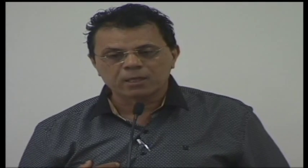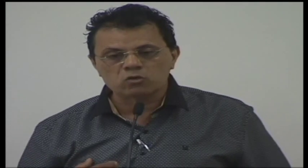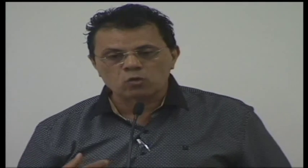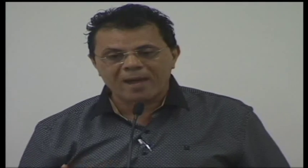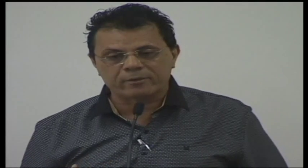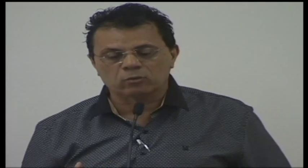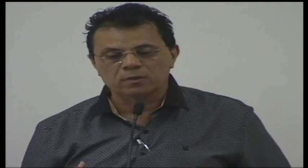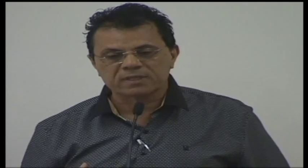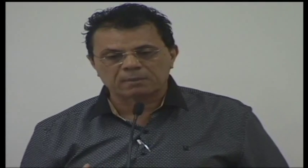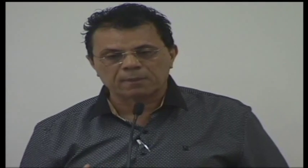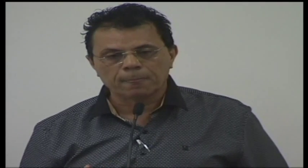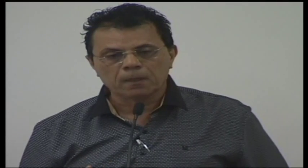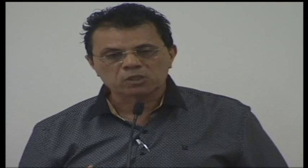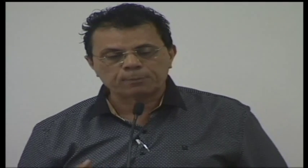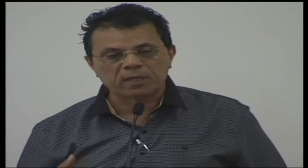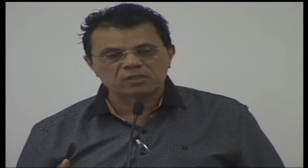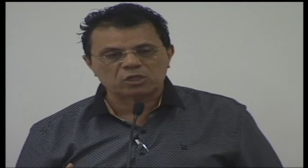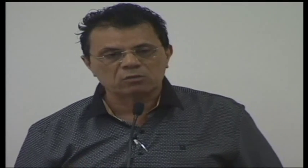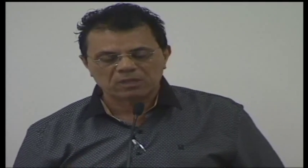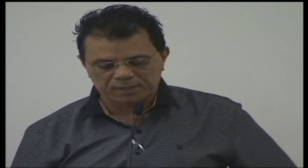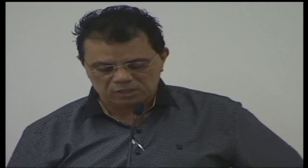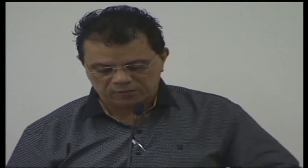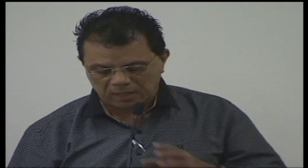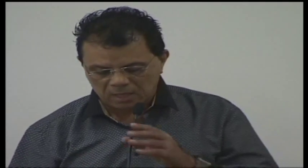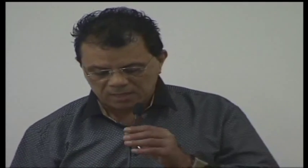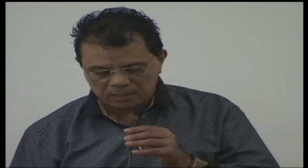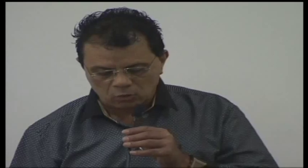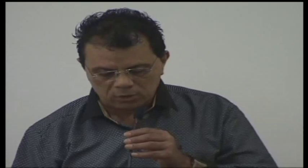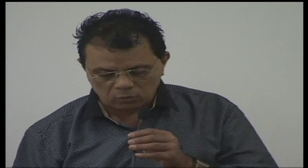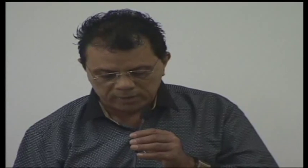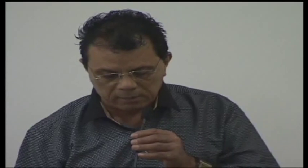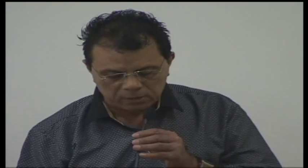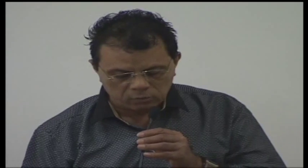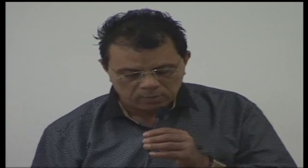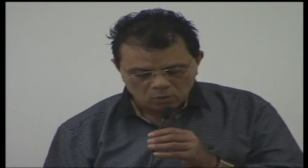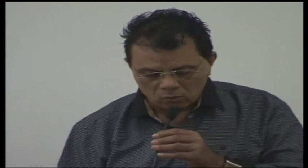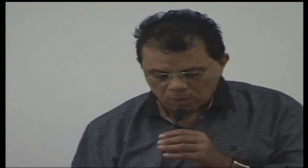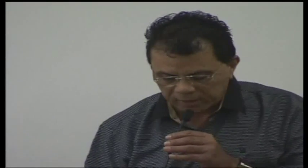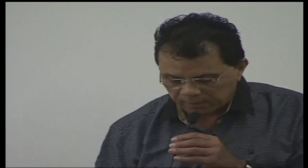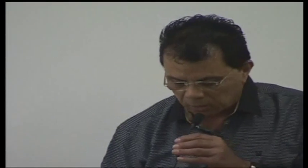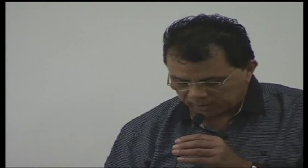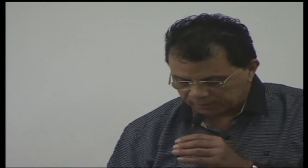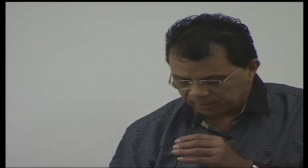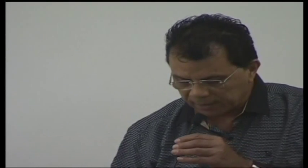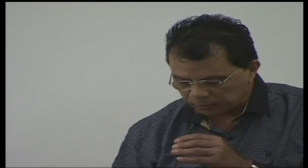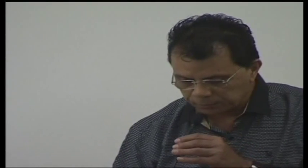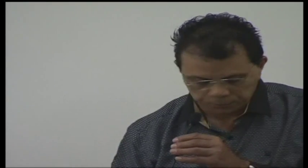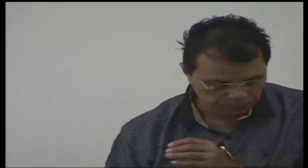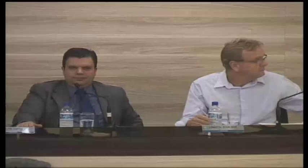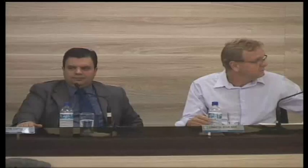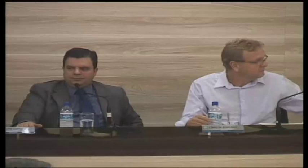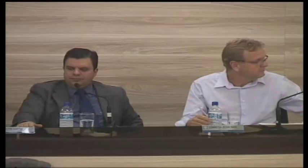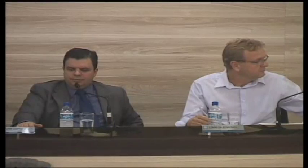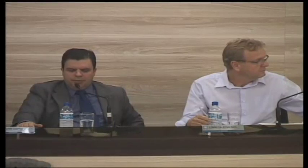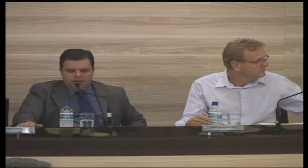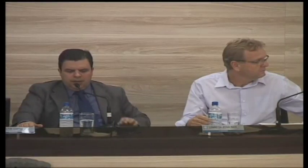que usa, é o usuário, sabe? Acho que é por aí, gente. Não dá para a gente ficar se alugando a um requerimento 1 hora, meia hora.